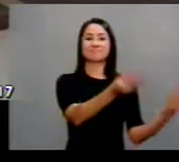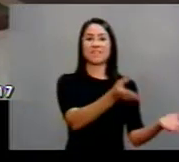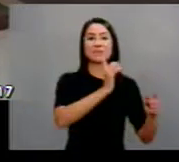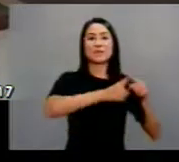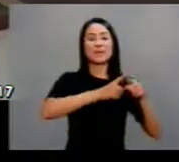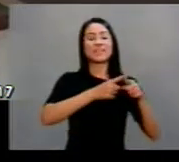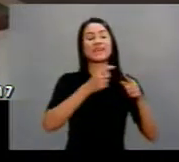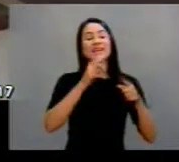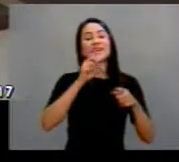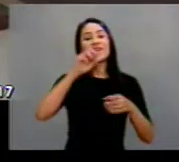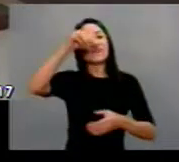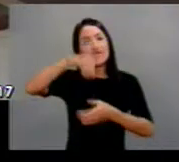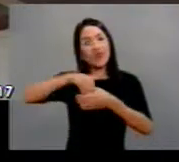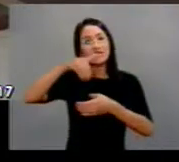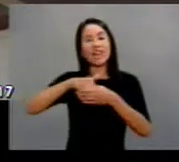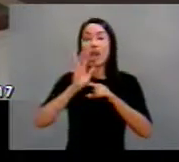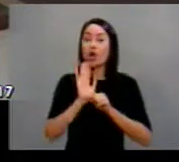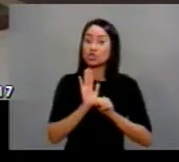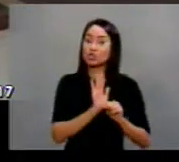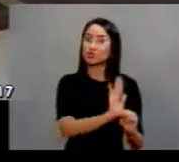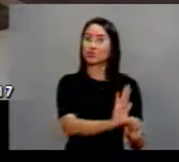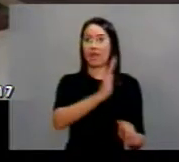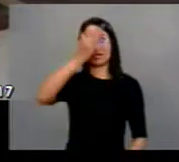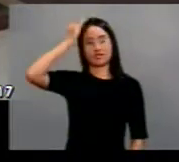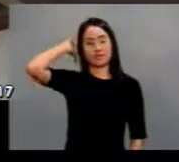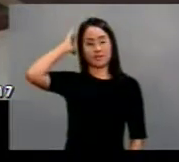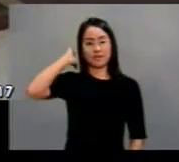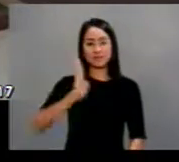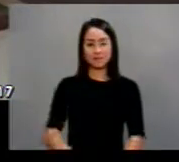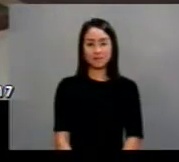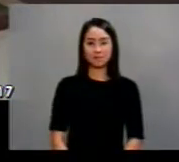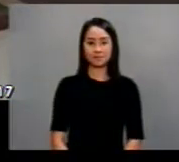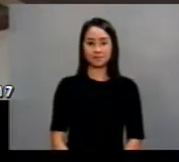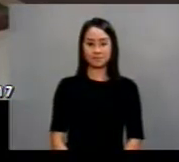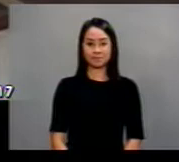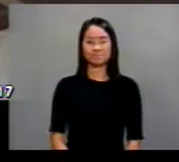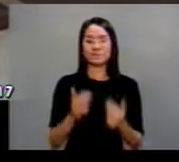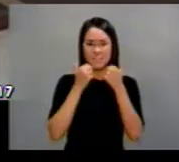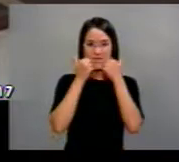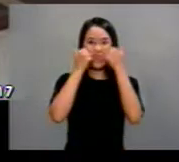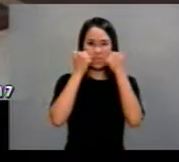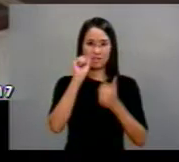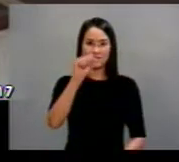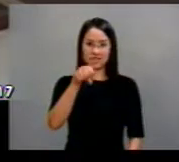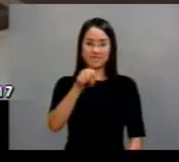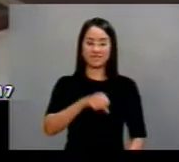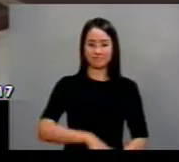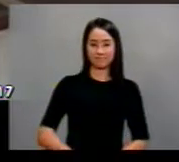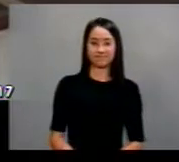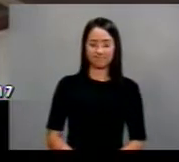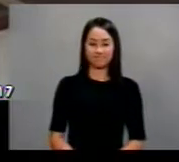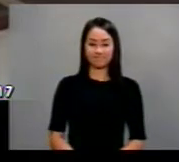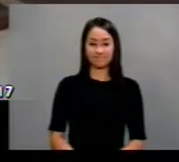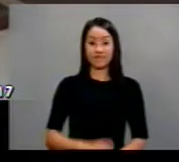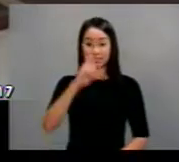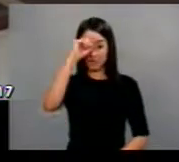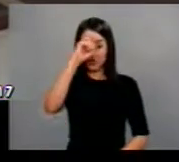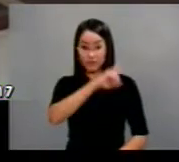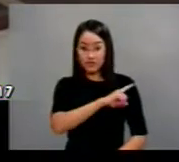votassem em favor do golpista Temer. É uma vergonha. É muito